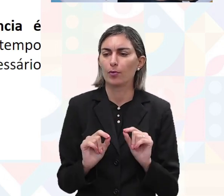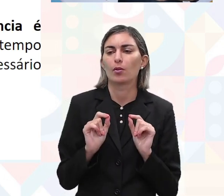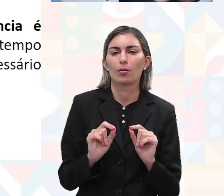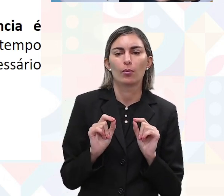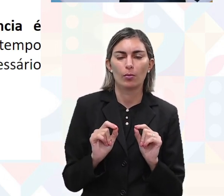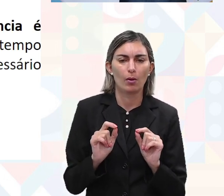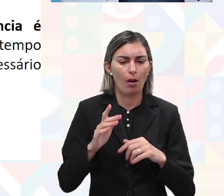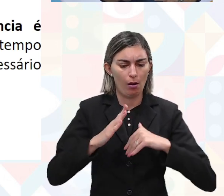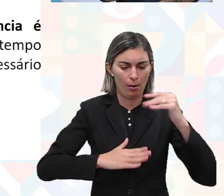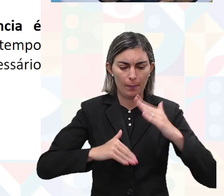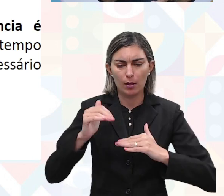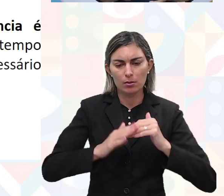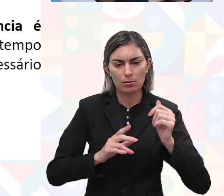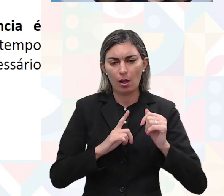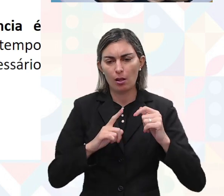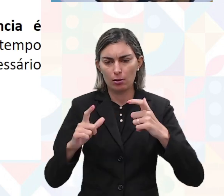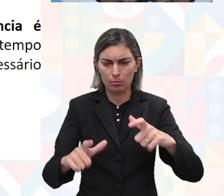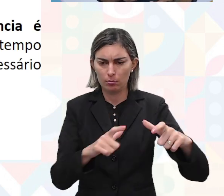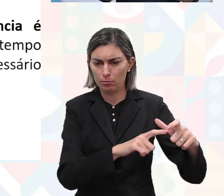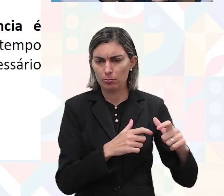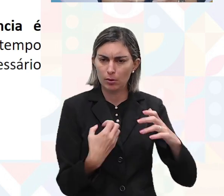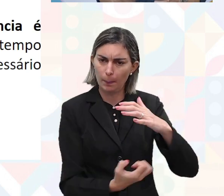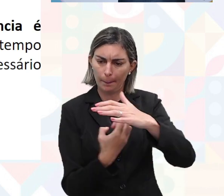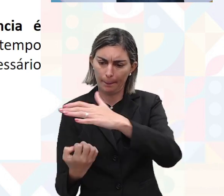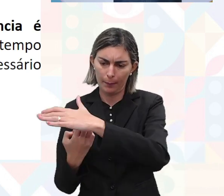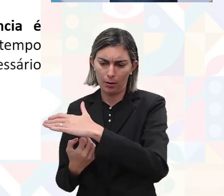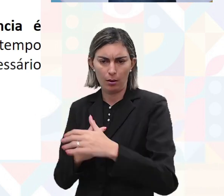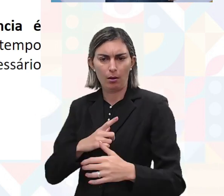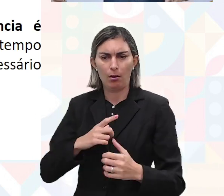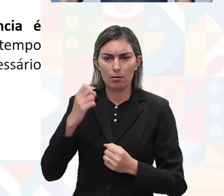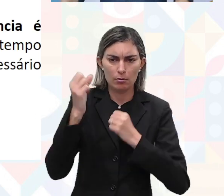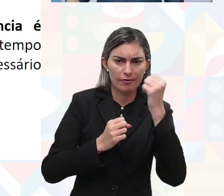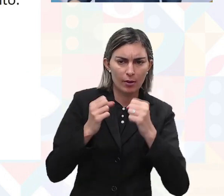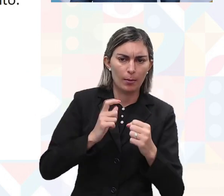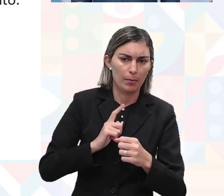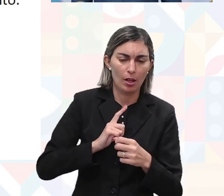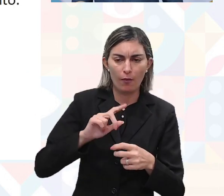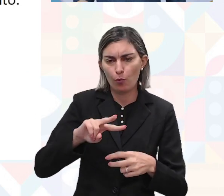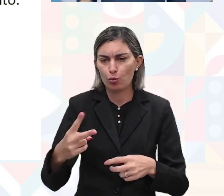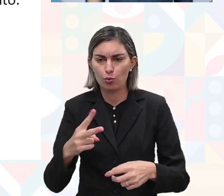pela capacidade que as organizações têm de fazer as duas coisas ao mesmo tempo.